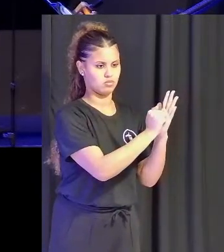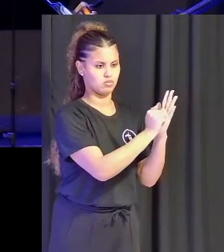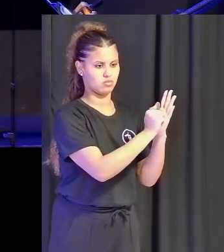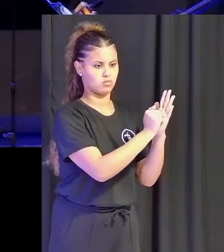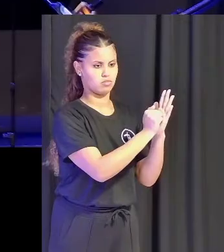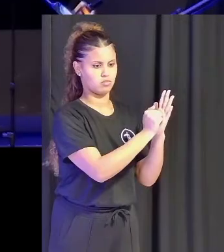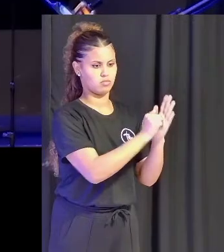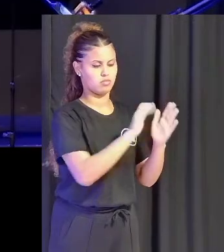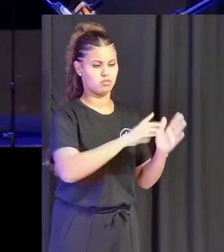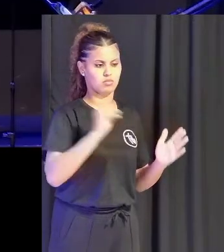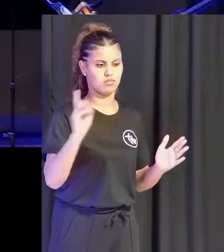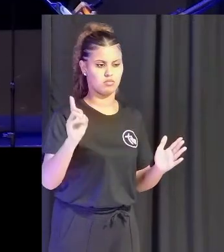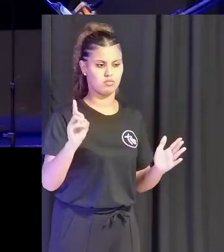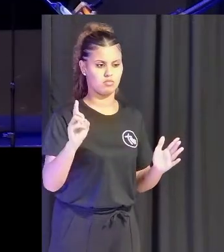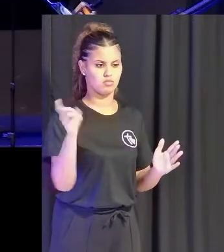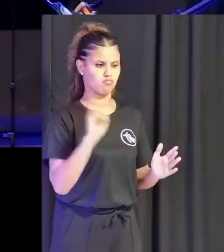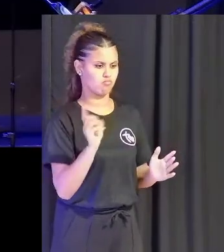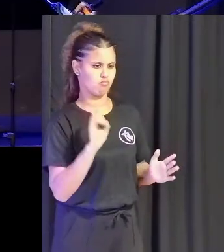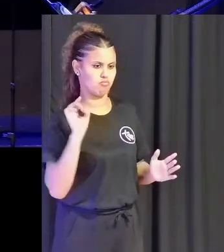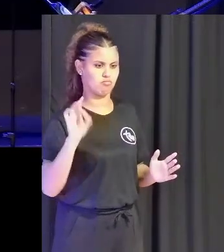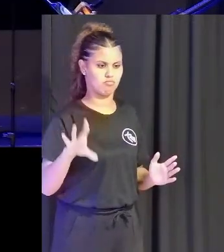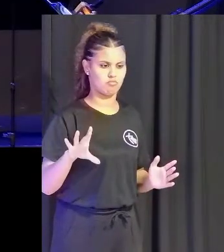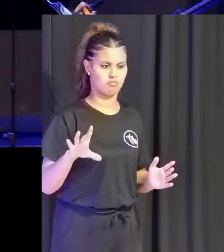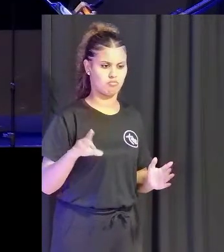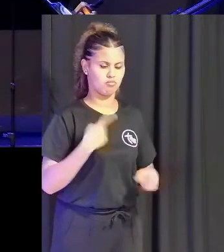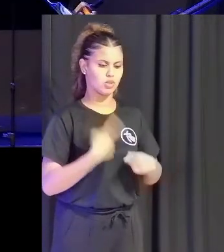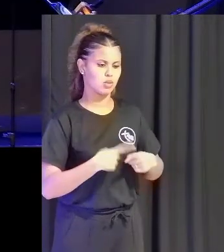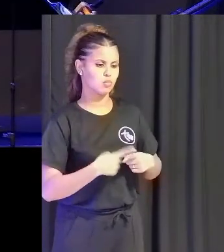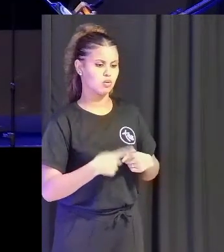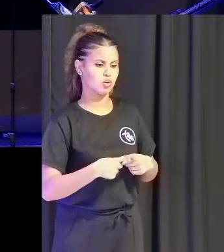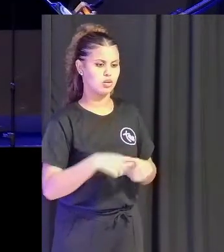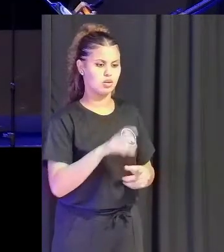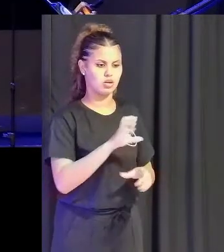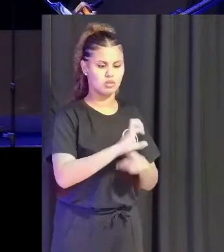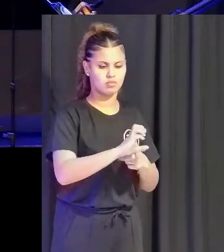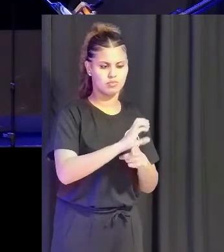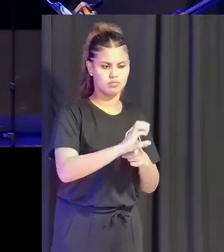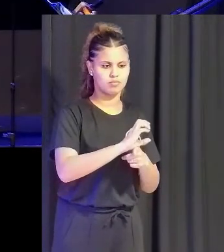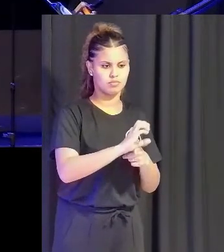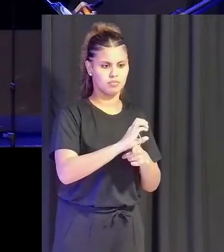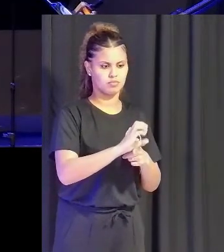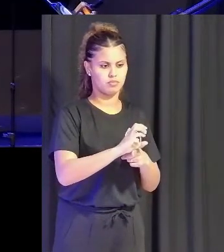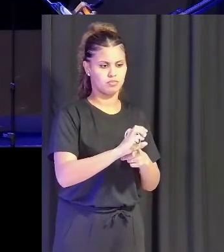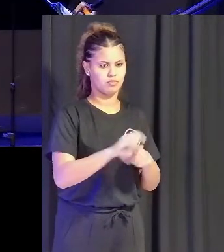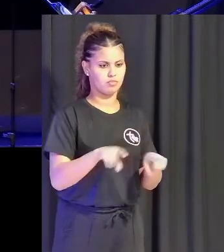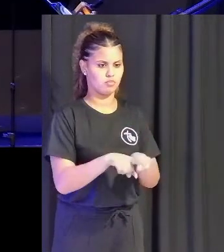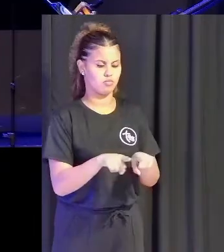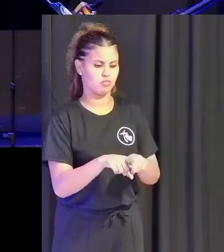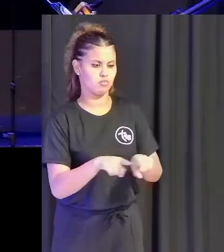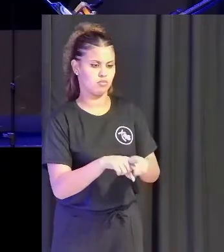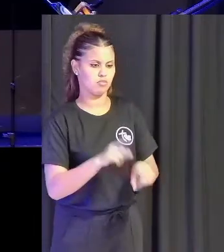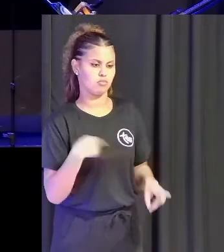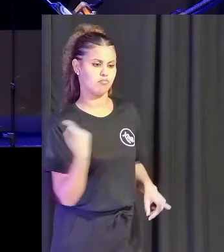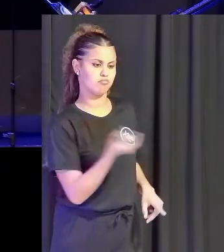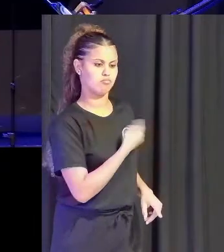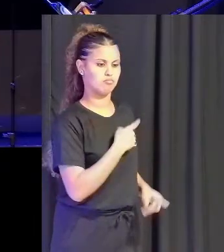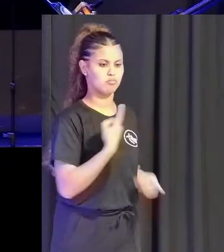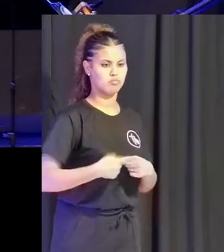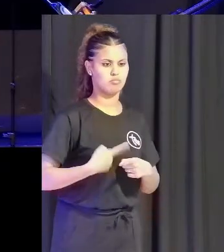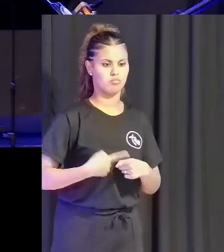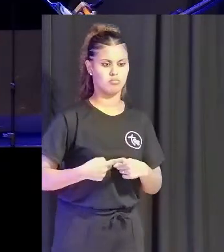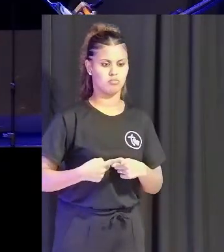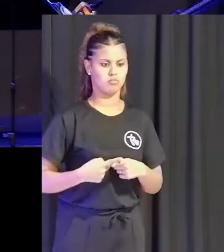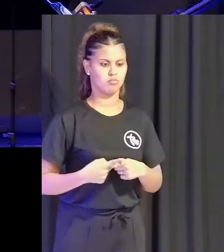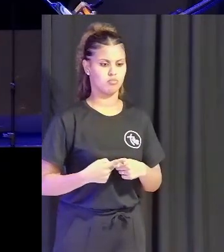um de nós, de lembrar que mesmo com Deus fazendo tanta coisa incrível e bom nas nossas vidas,